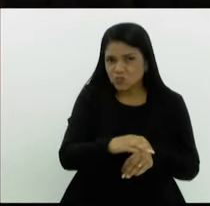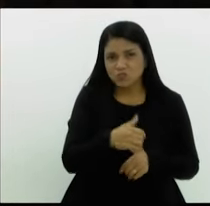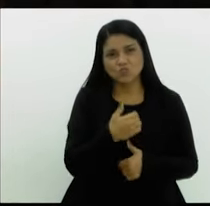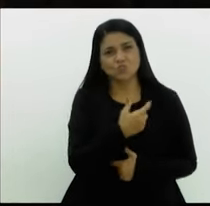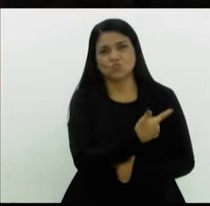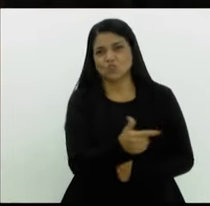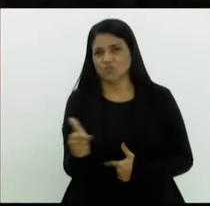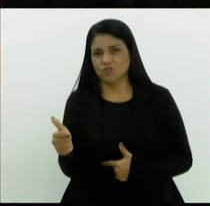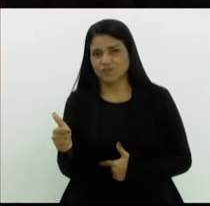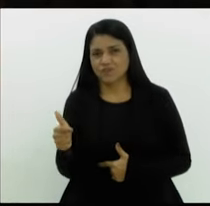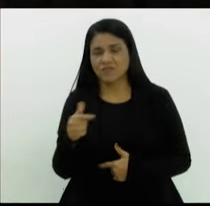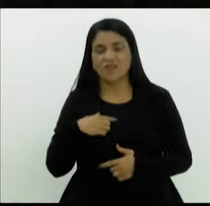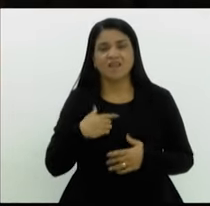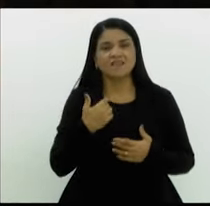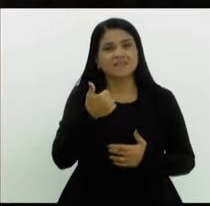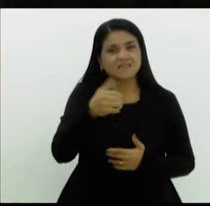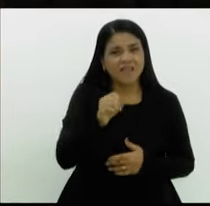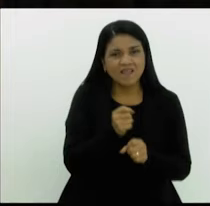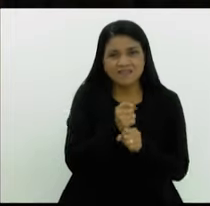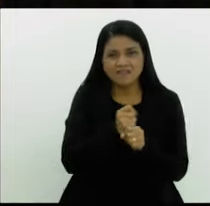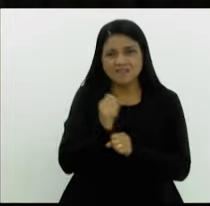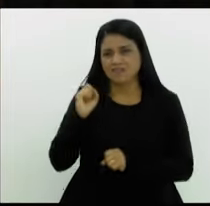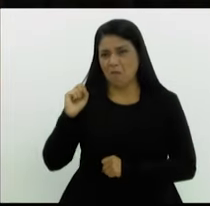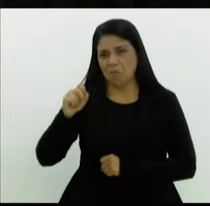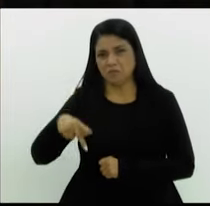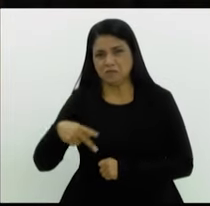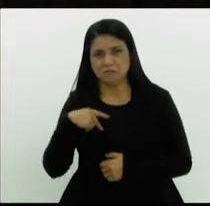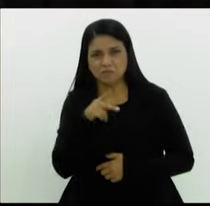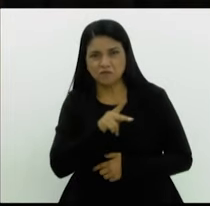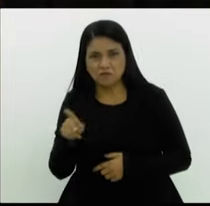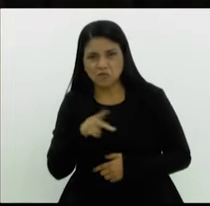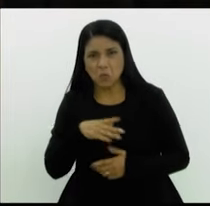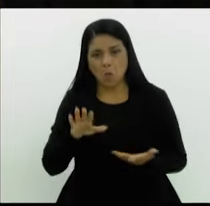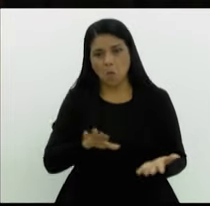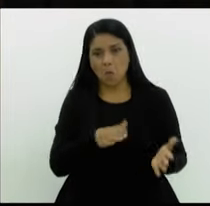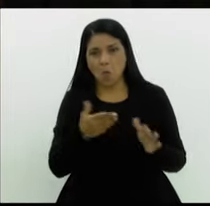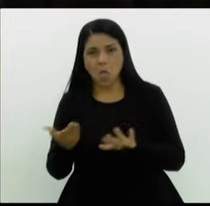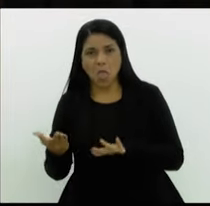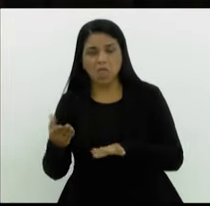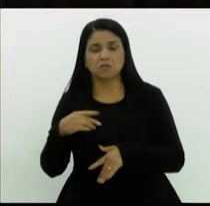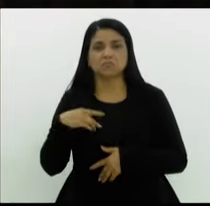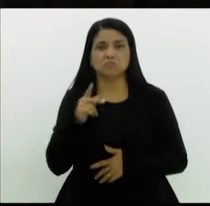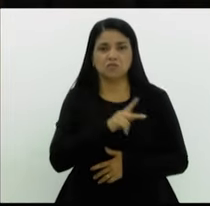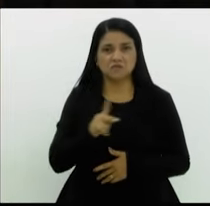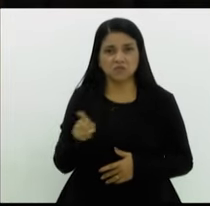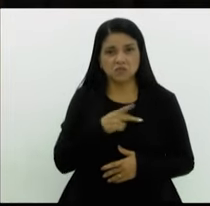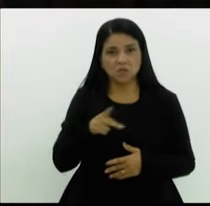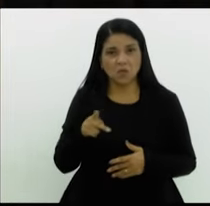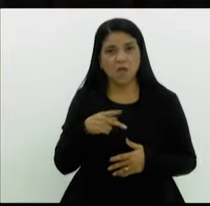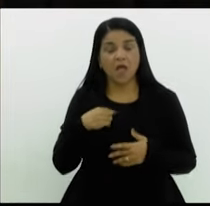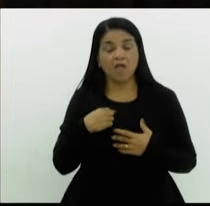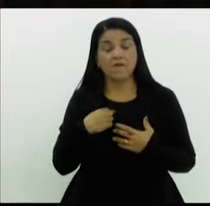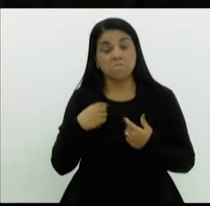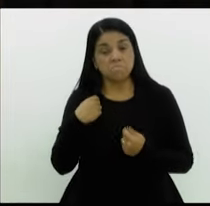anos com o professor se aposentando, morrendo, sem fazer concurso, para ter a necessidade de contratar